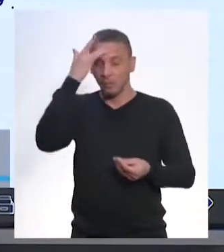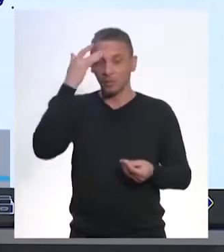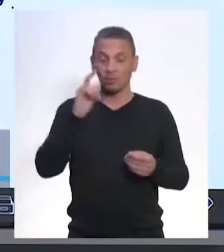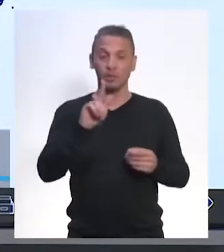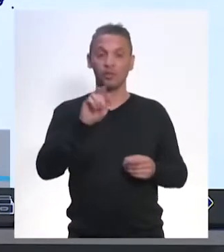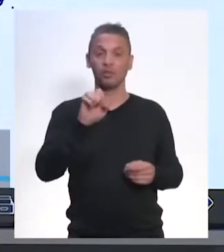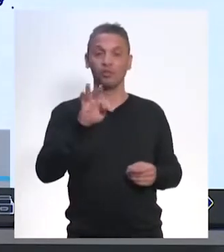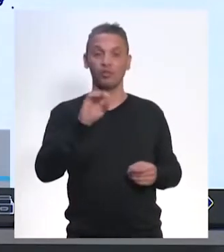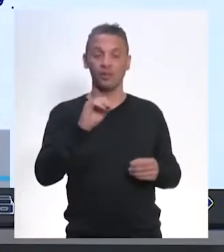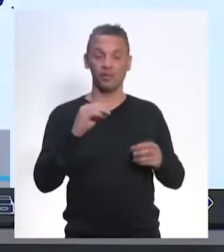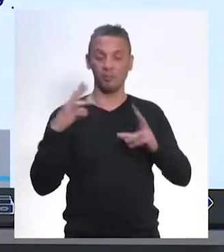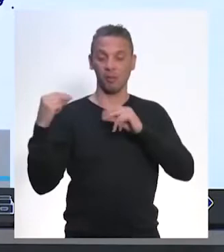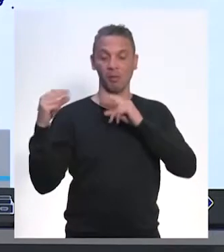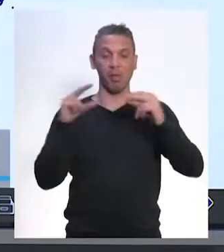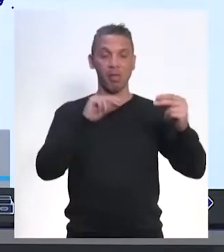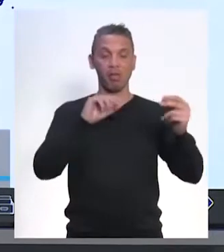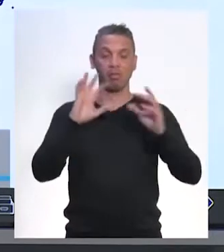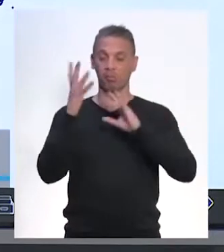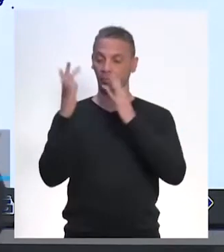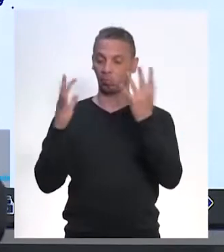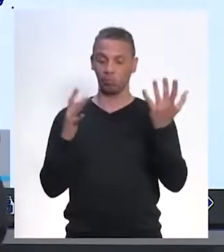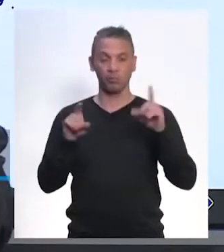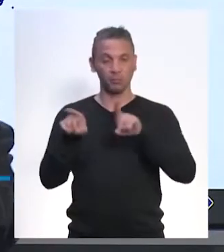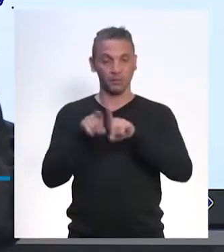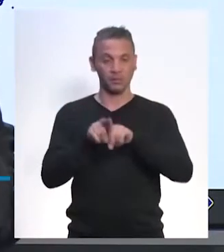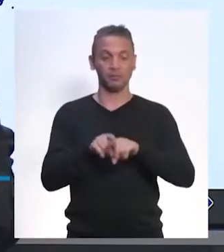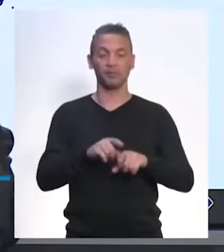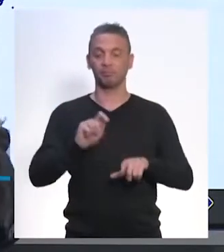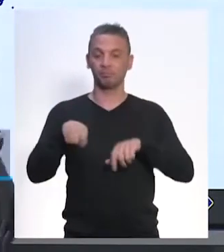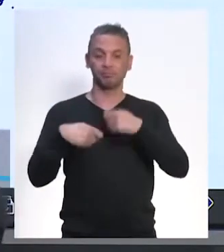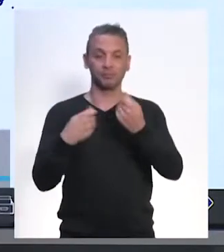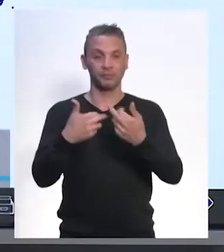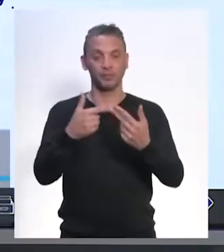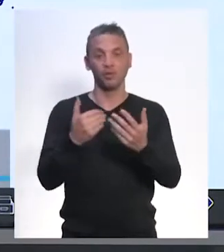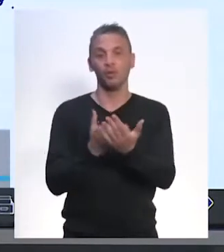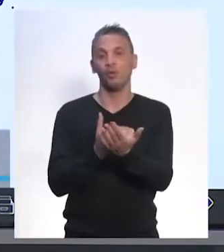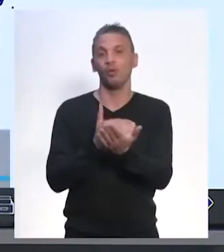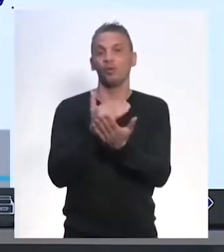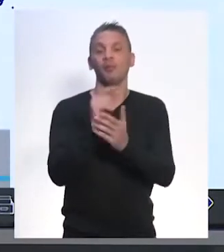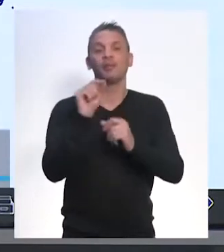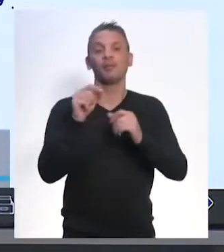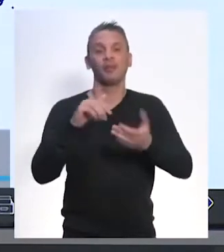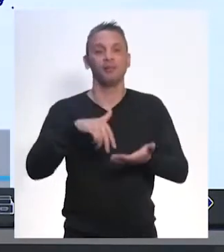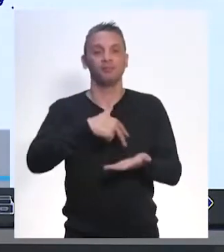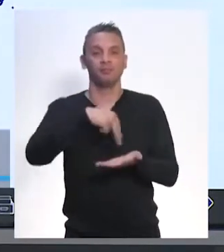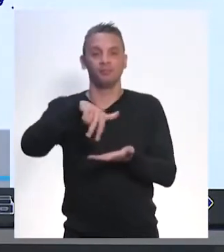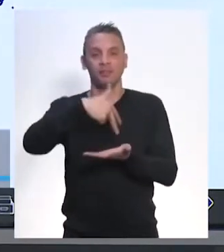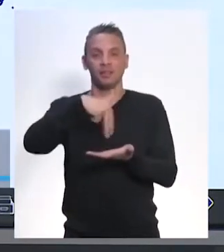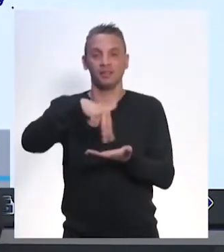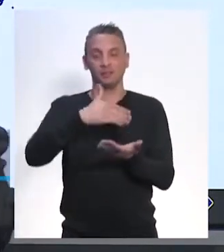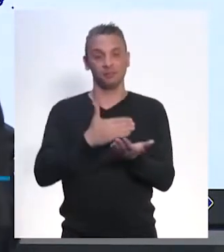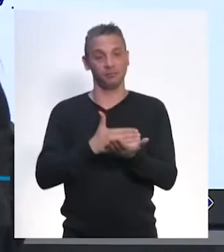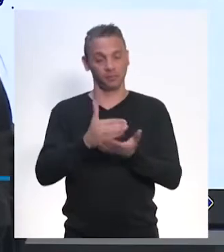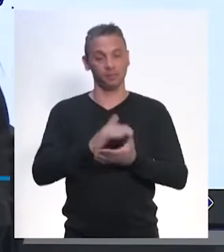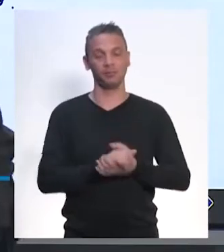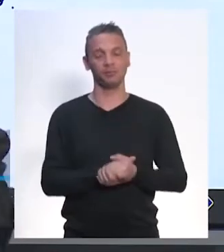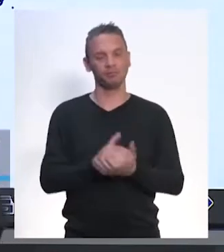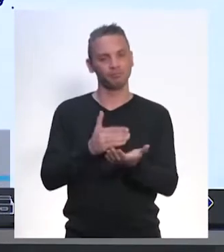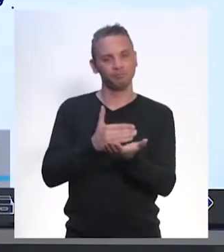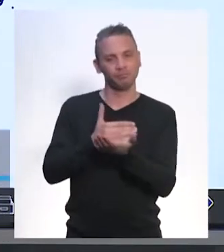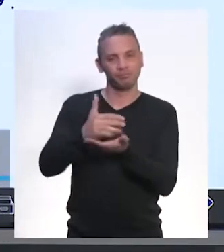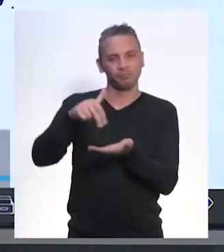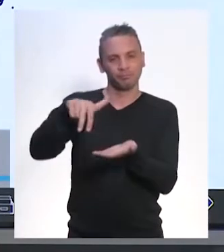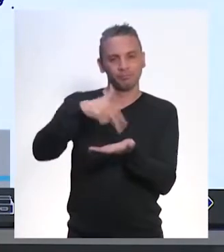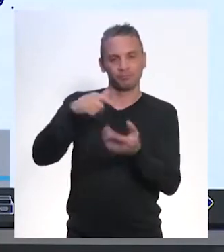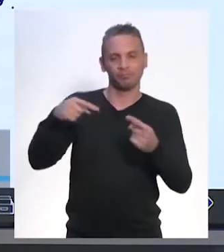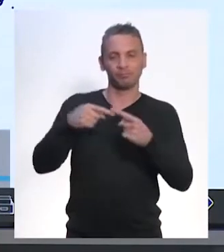né? A mímica, o gesto. E, a partir disso aí, começou a surgir, né, a dança. A dança, inicialmente, né, ela tem esse